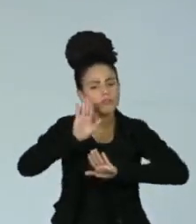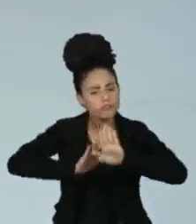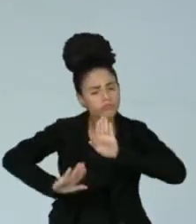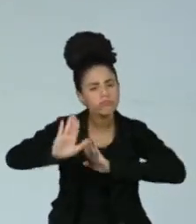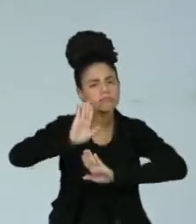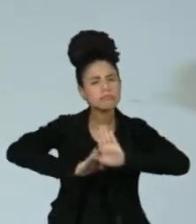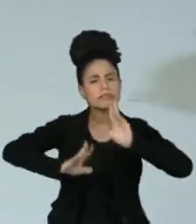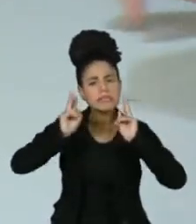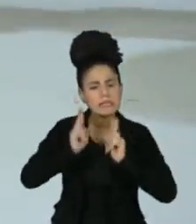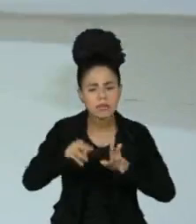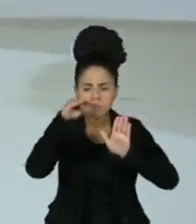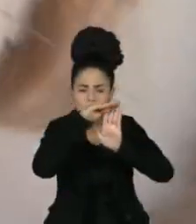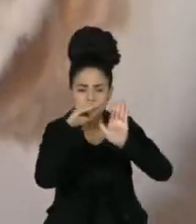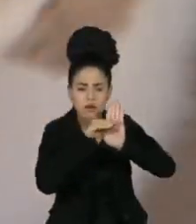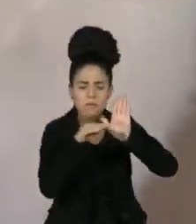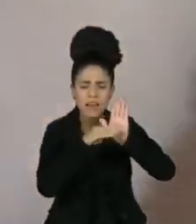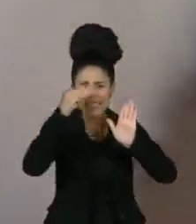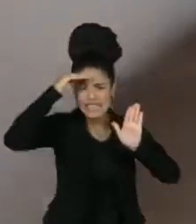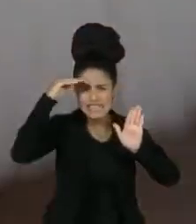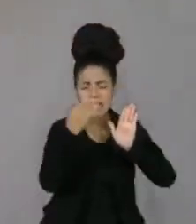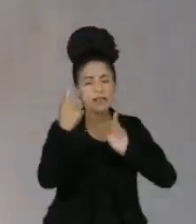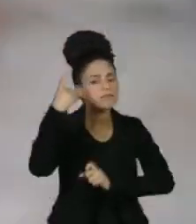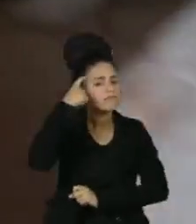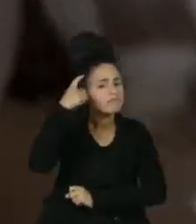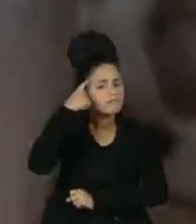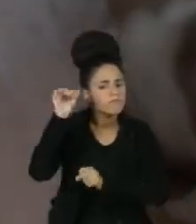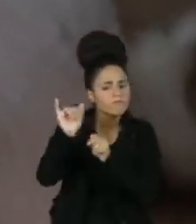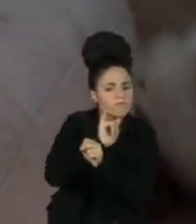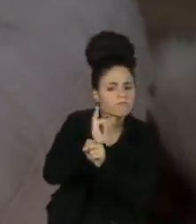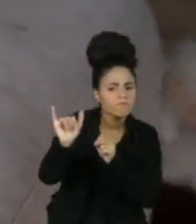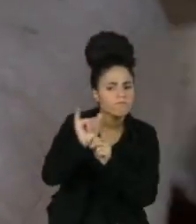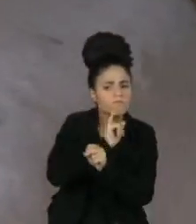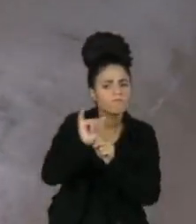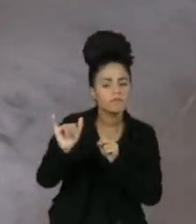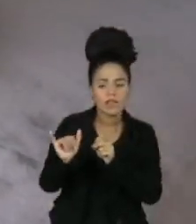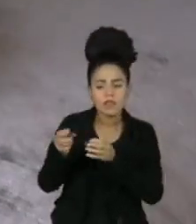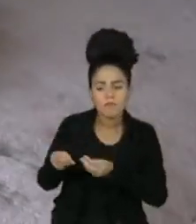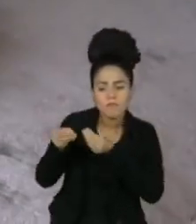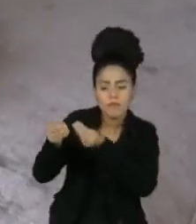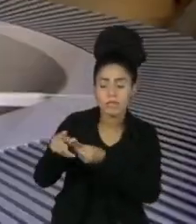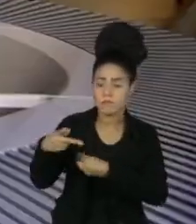tem que sempre seguir as recomendações, pensando que é uma alimentação exclusiva para o pet.